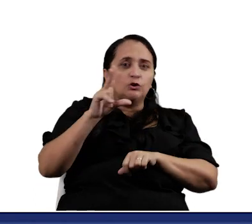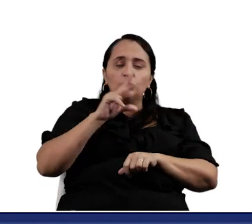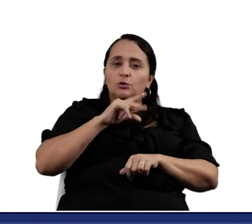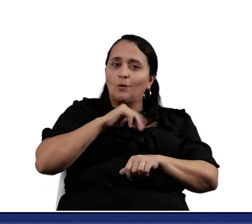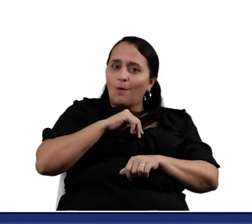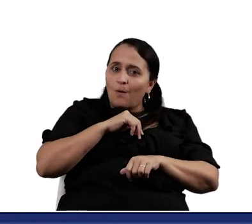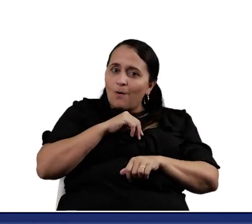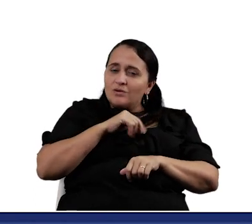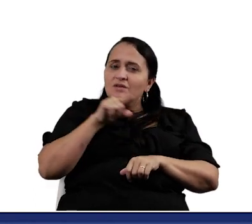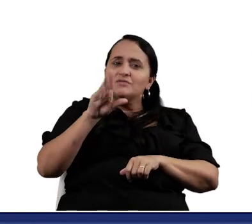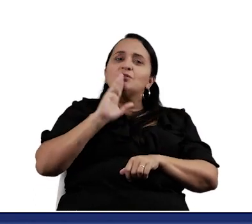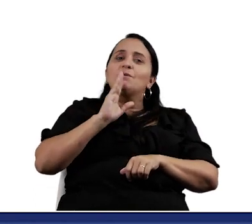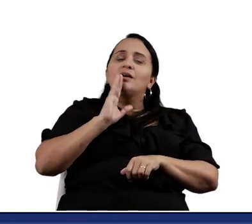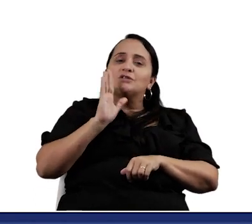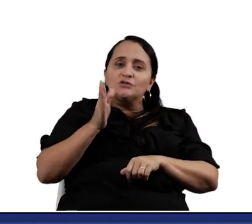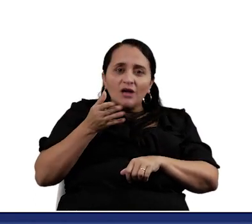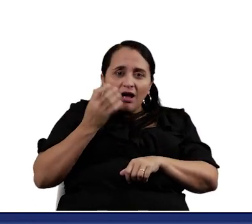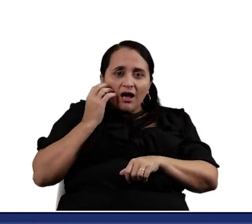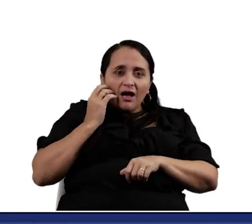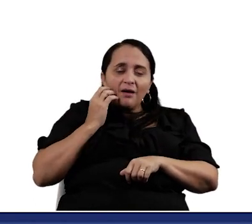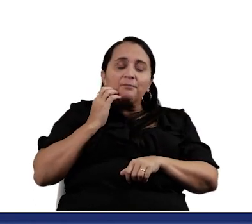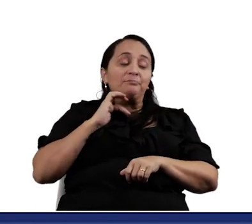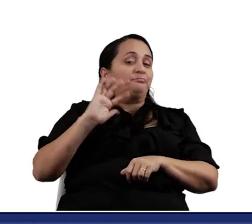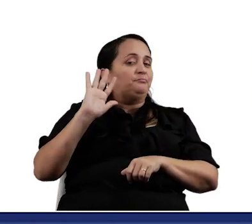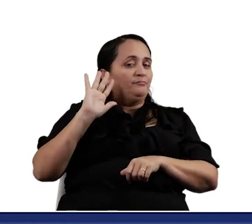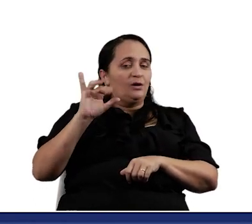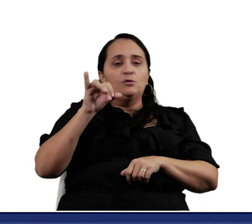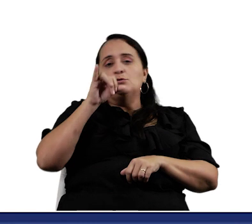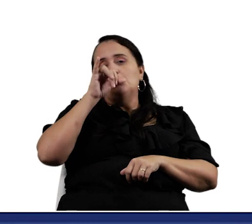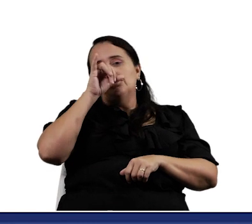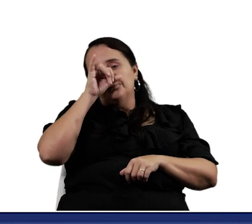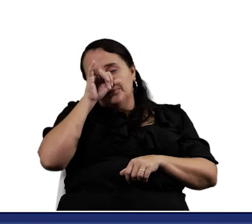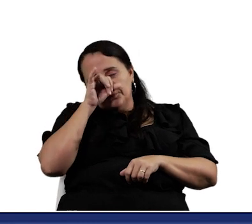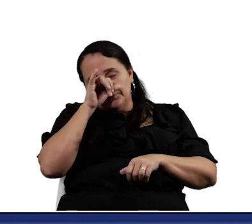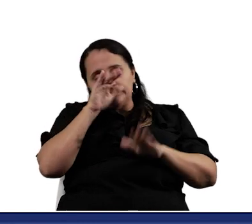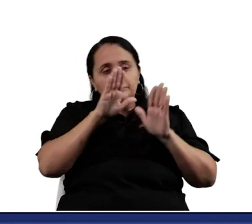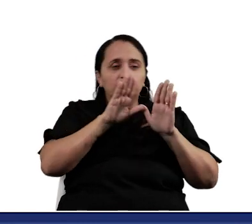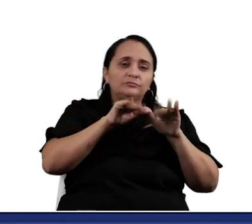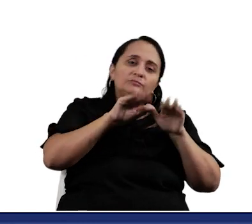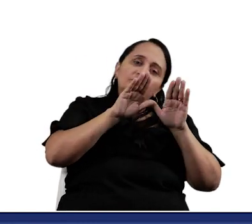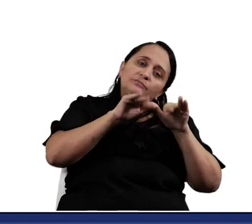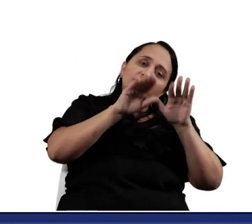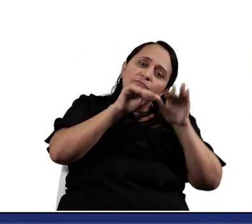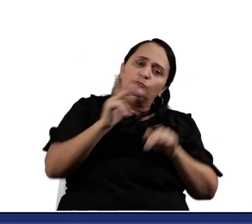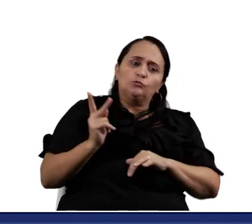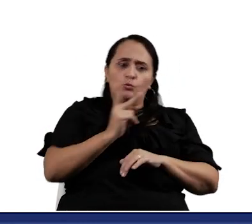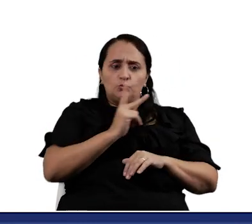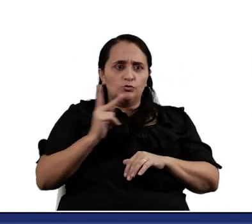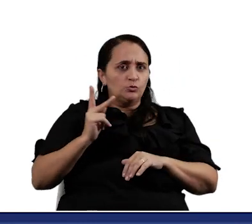essa história? Olha lá. O porco e o milhafre eram dois inseparáveis